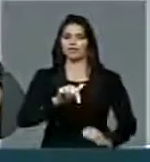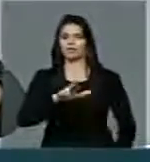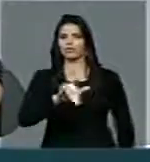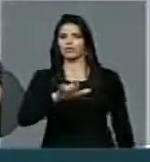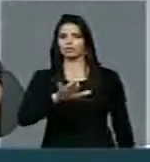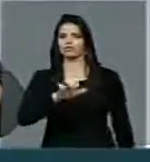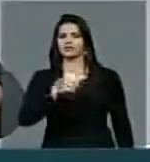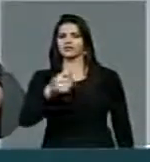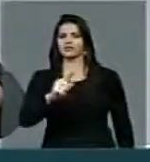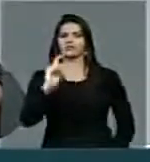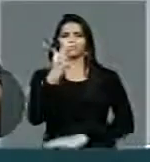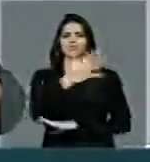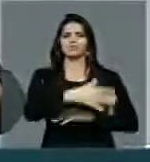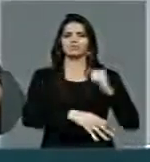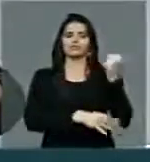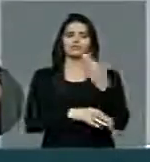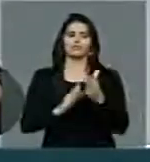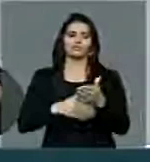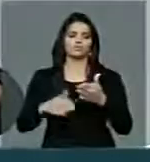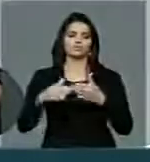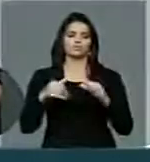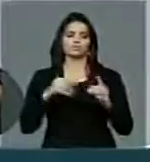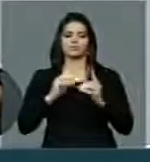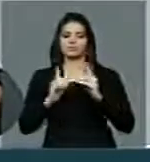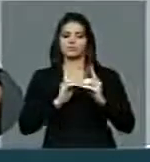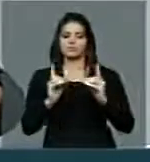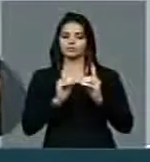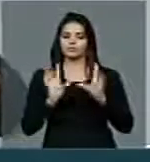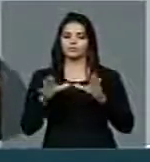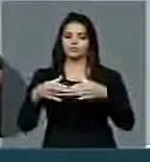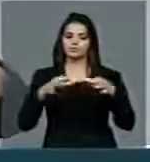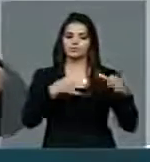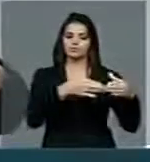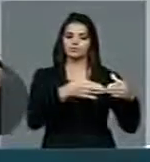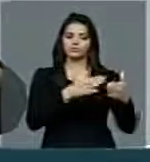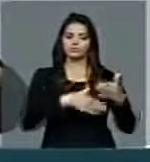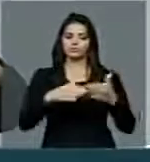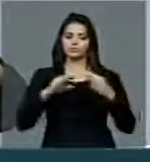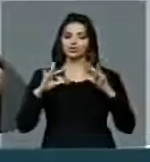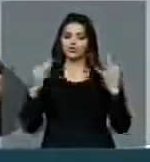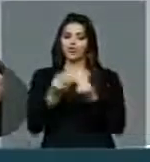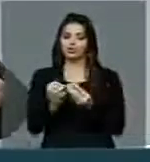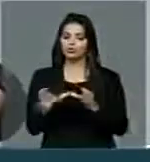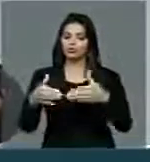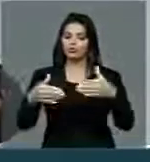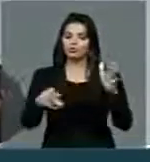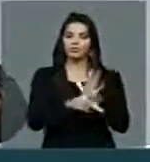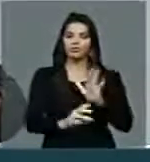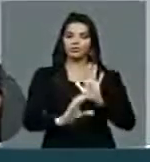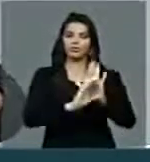diálogo com todos os segmentos envolvidos no Código Florestal, todos, sem exceção.